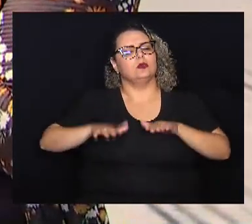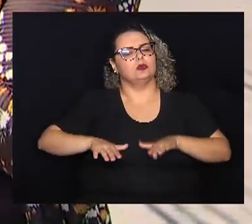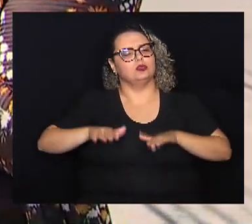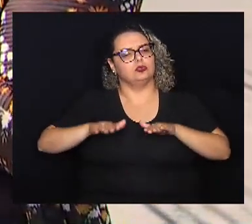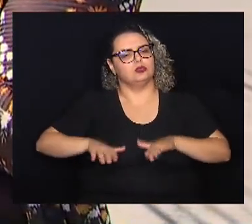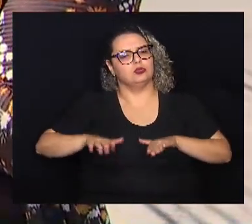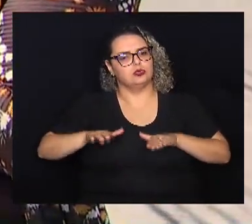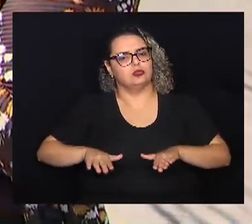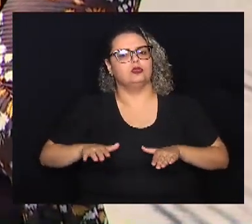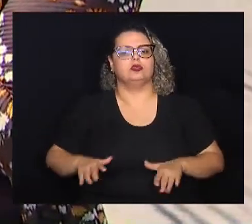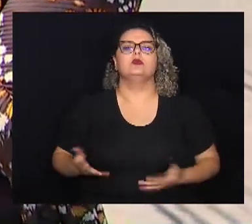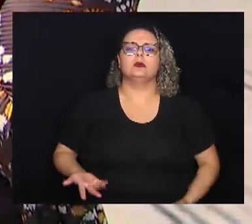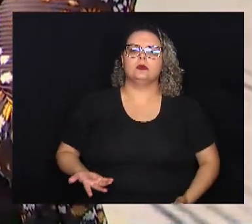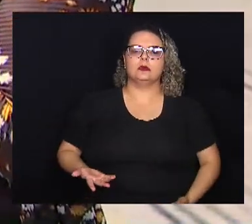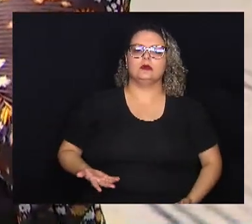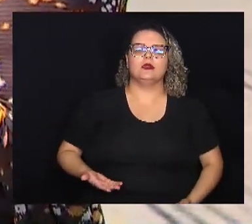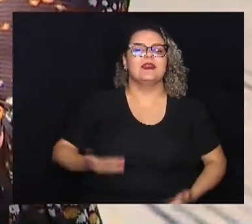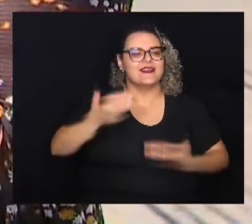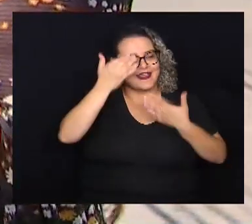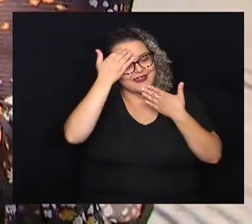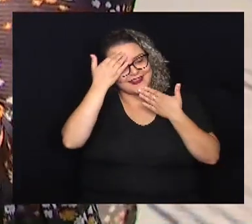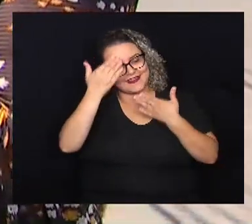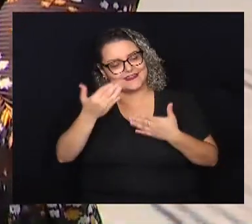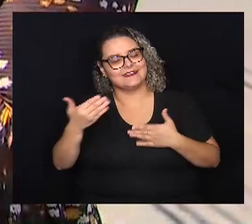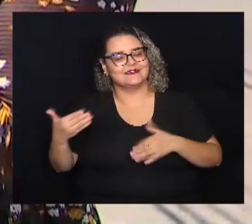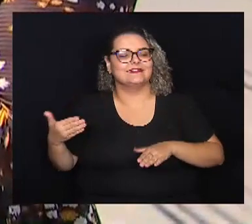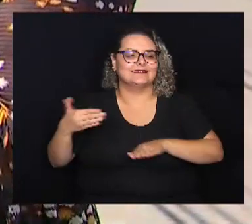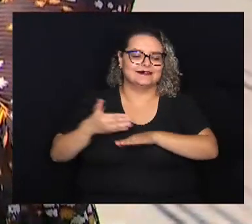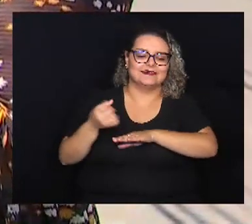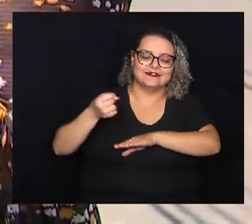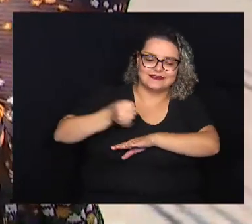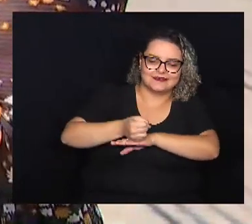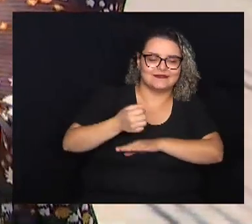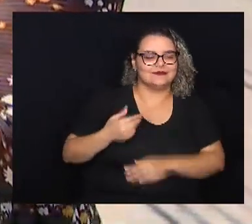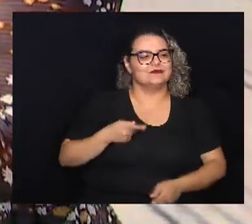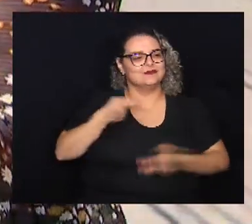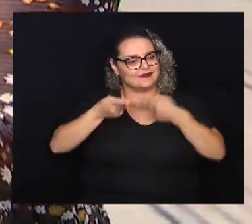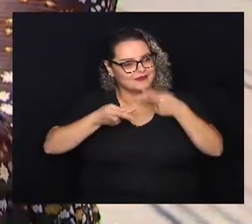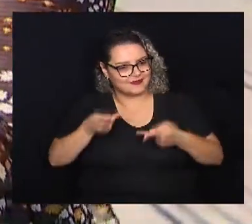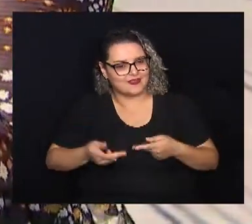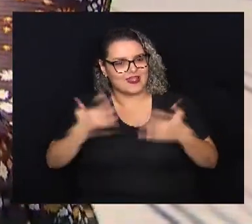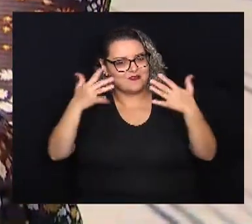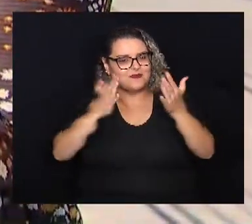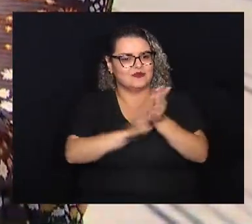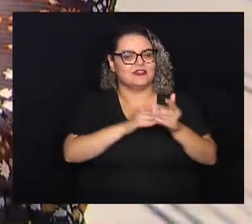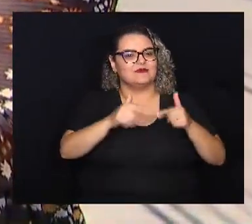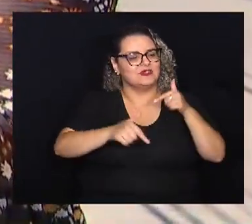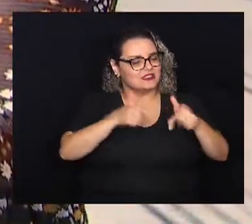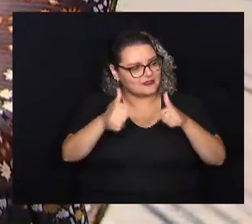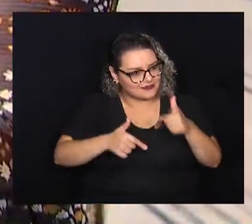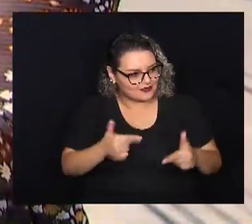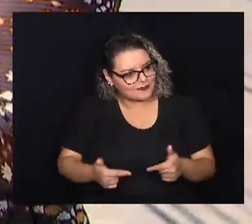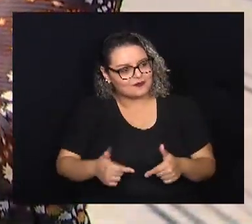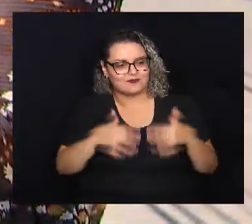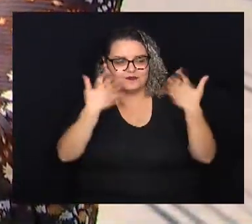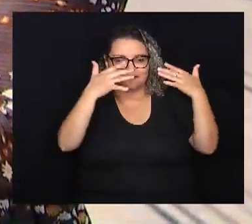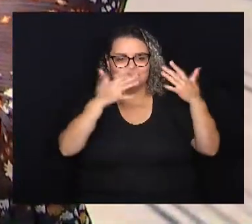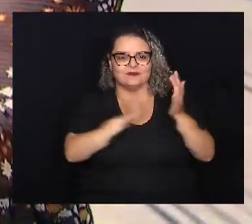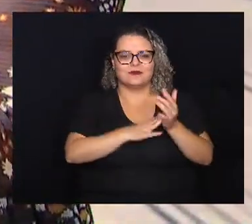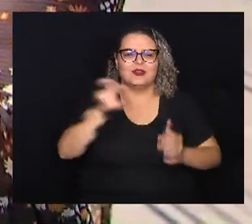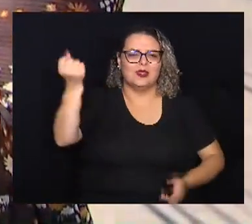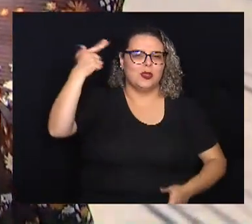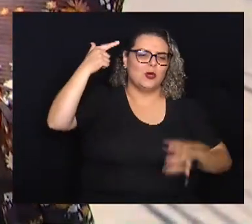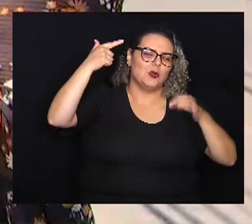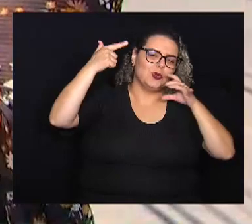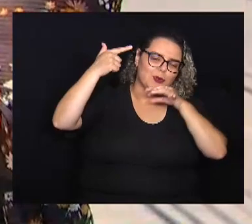desacelera! Quero agradecer a sua participação com a gente aqui, viu? Parabéns aí pelo trabalho. Vamos seguir, o sol tá quente, mas a